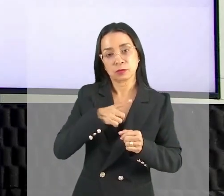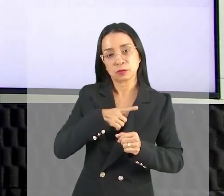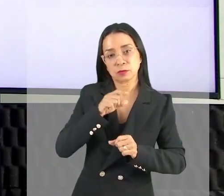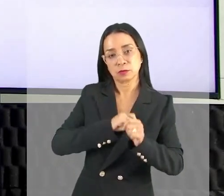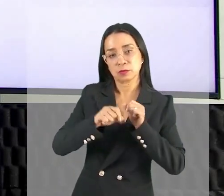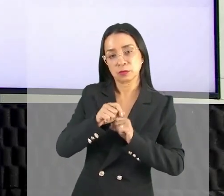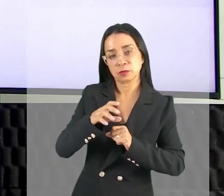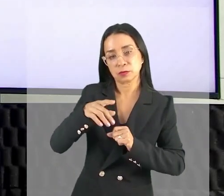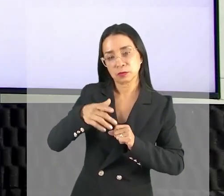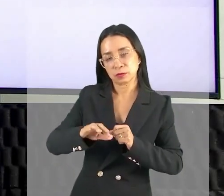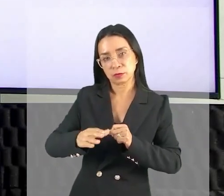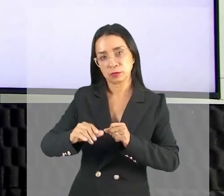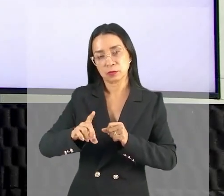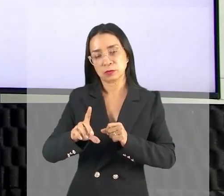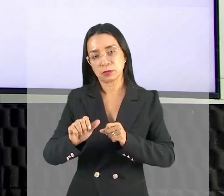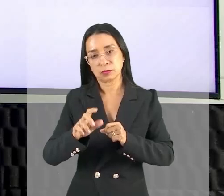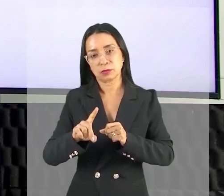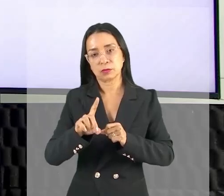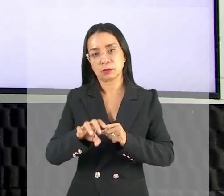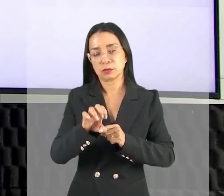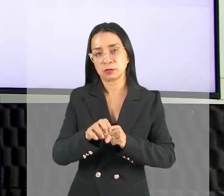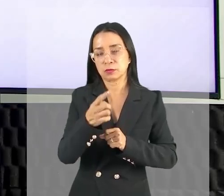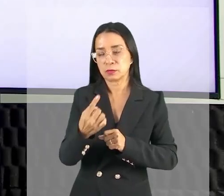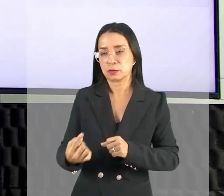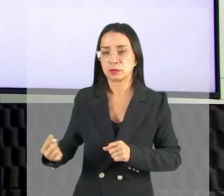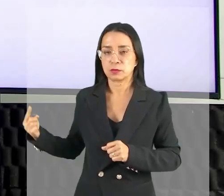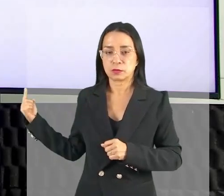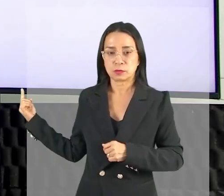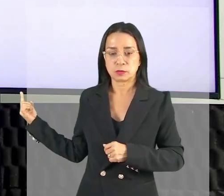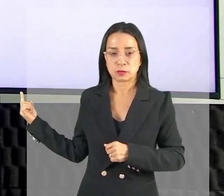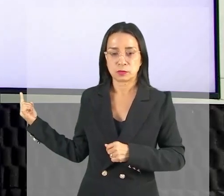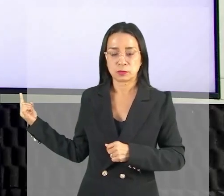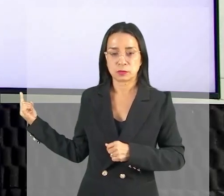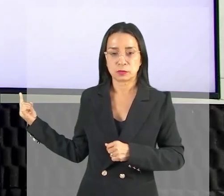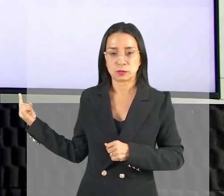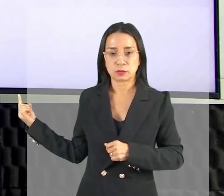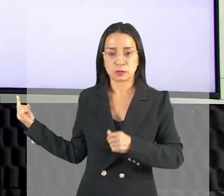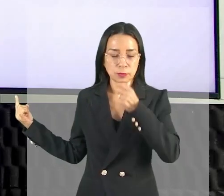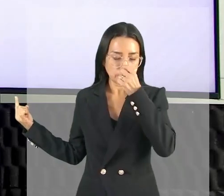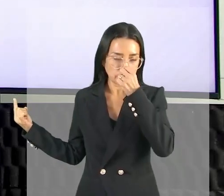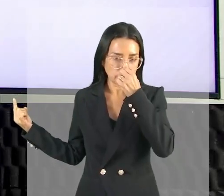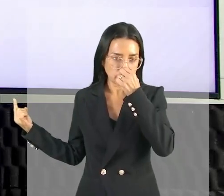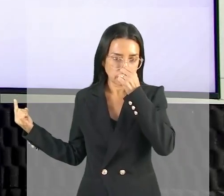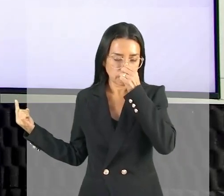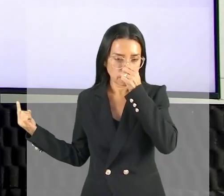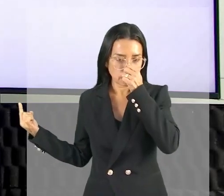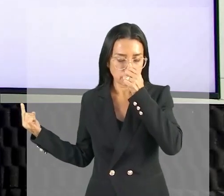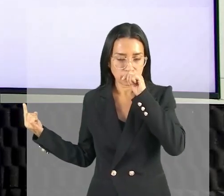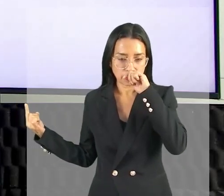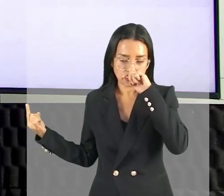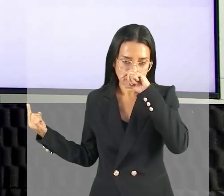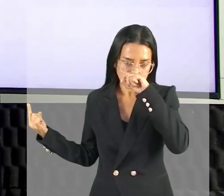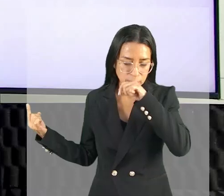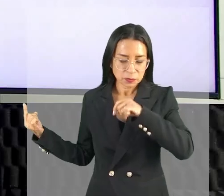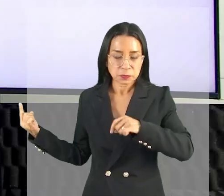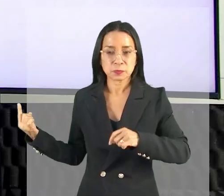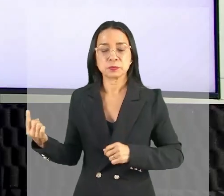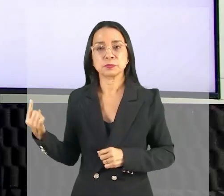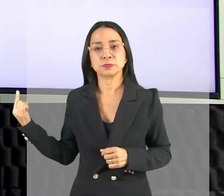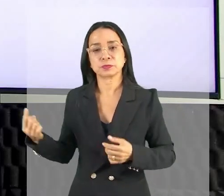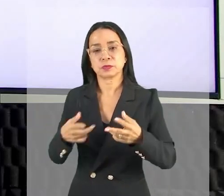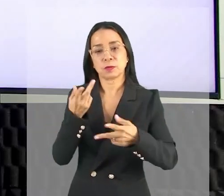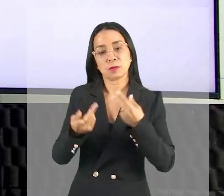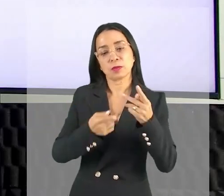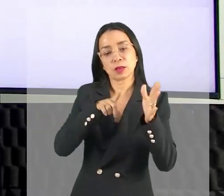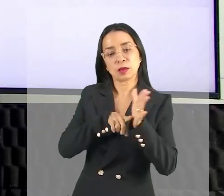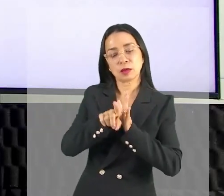essa plasticidade, certo? Por isso, são considerados. Ora, ele está dizendo aqui, né, a